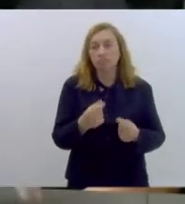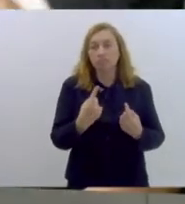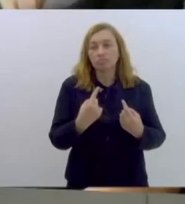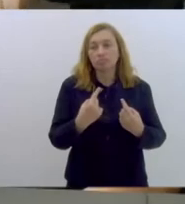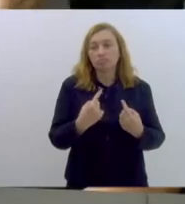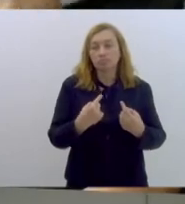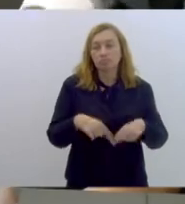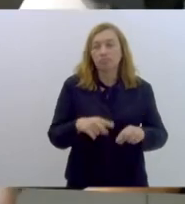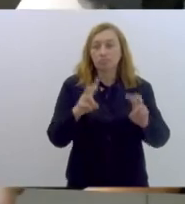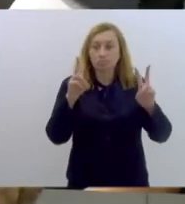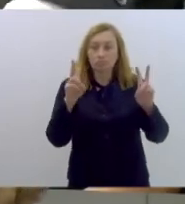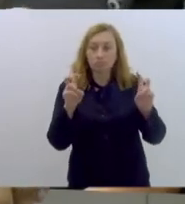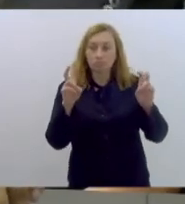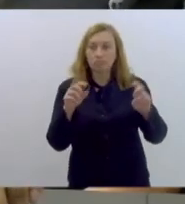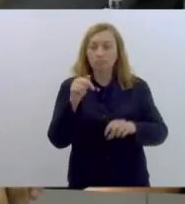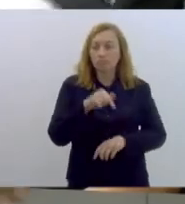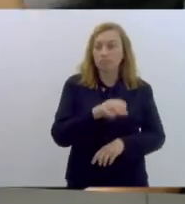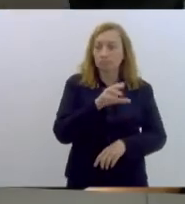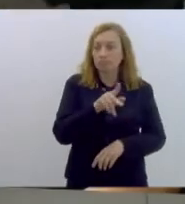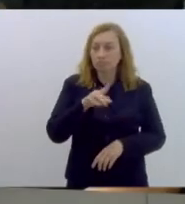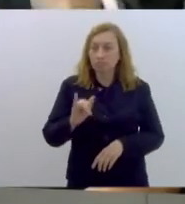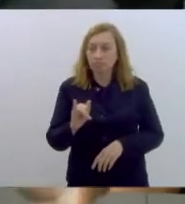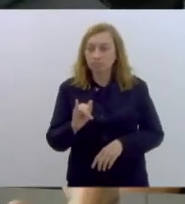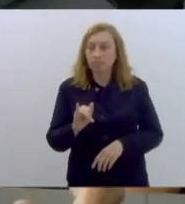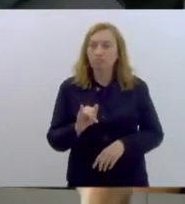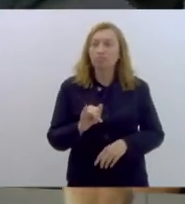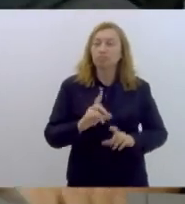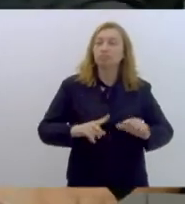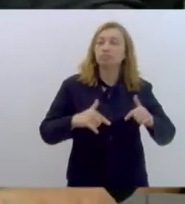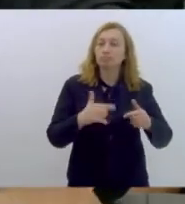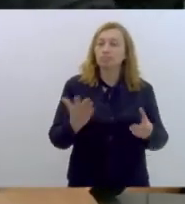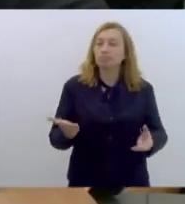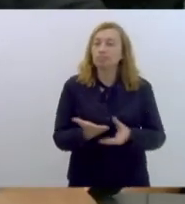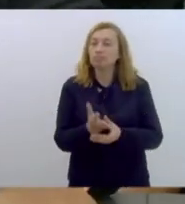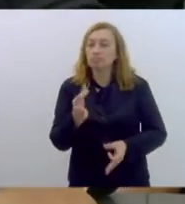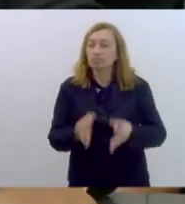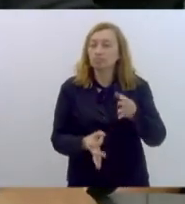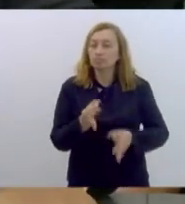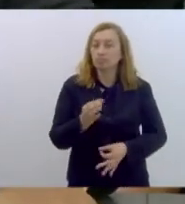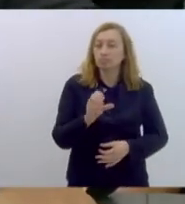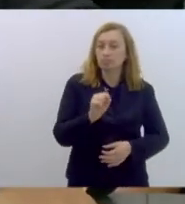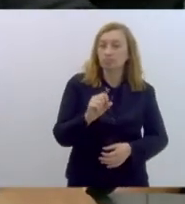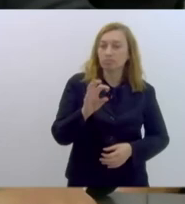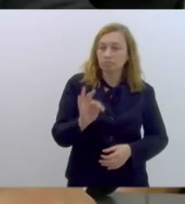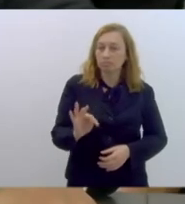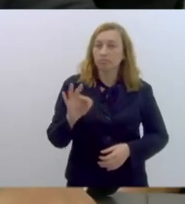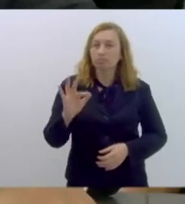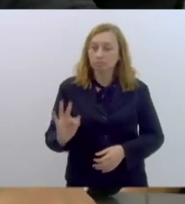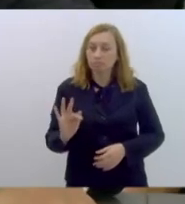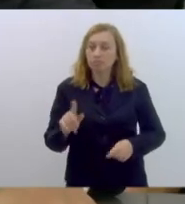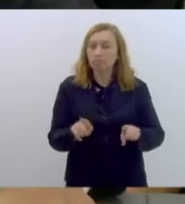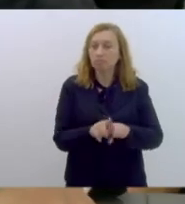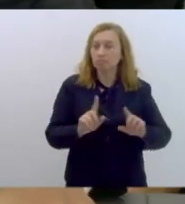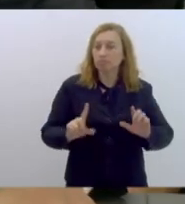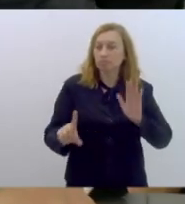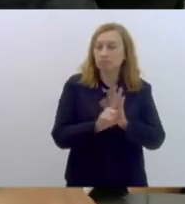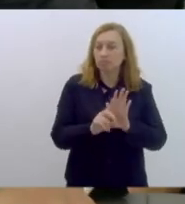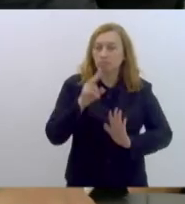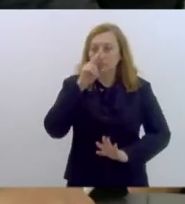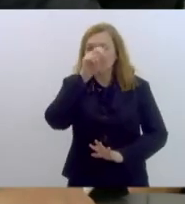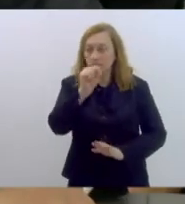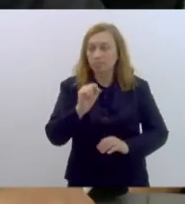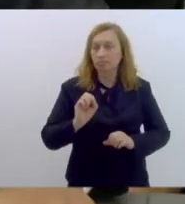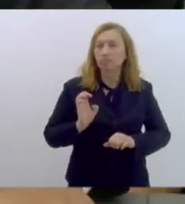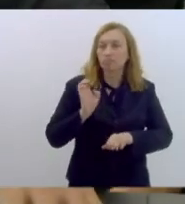só aqui nessa CPI, não só com ações judiciais junto ao STF, mas também com uma legislatura forte defendendo os